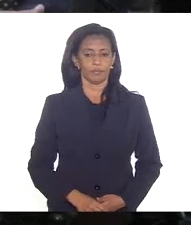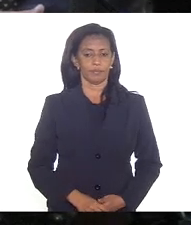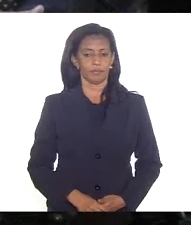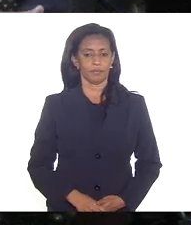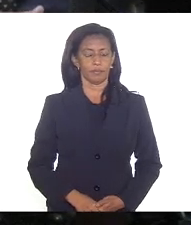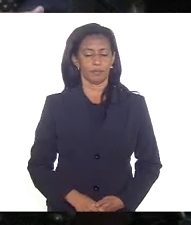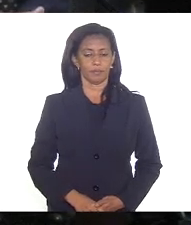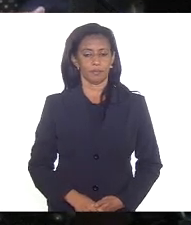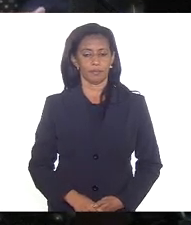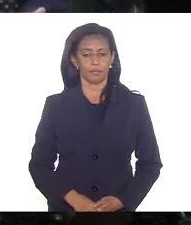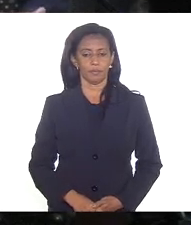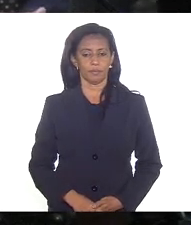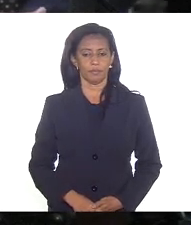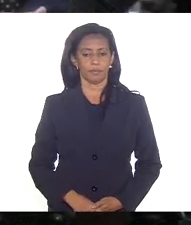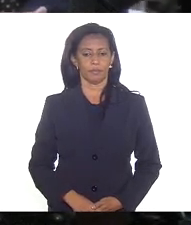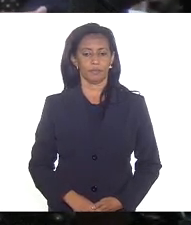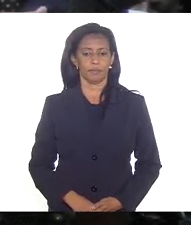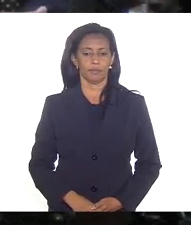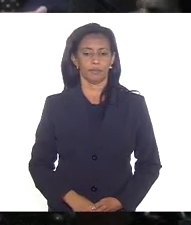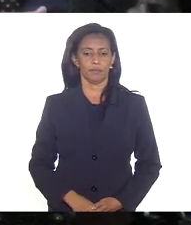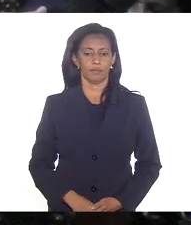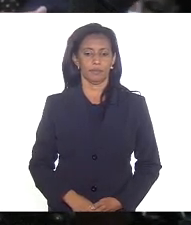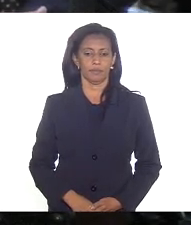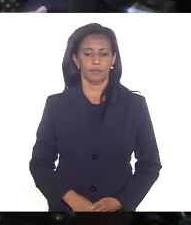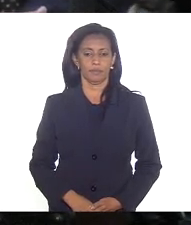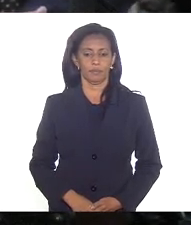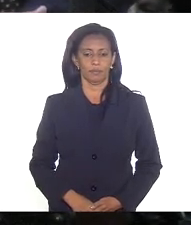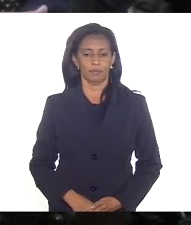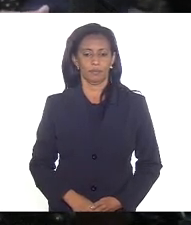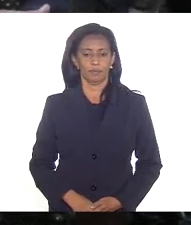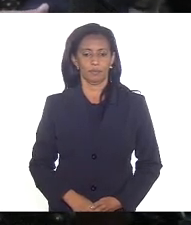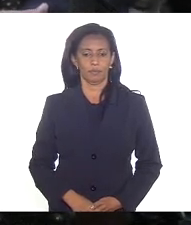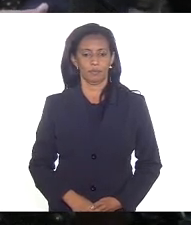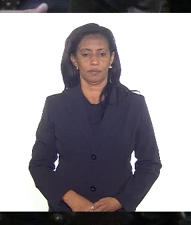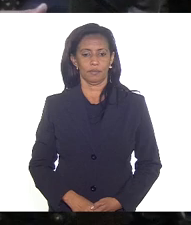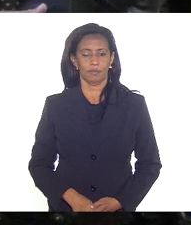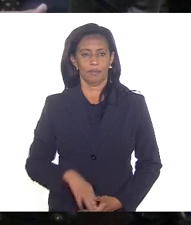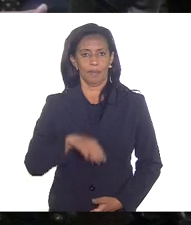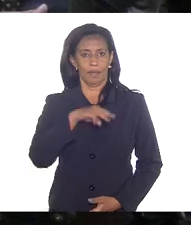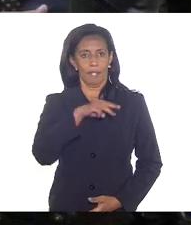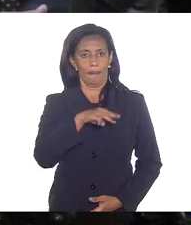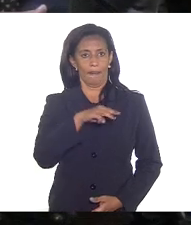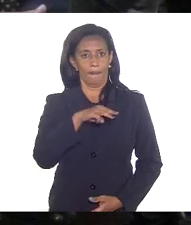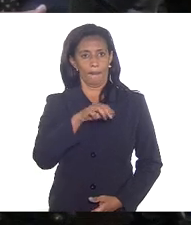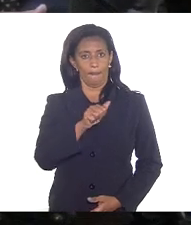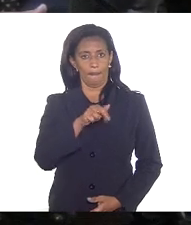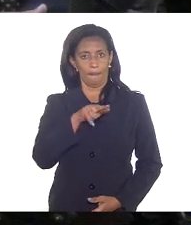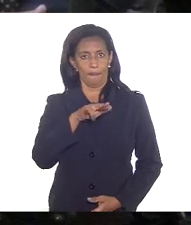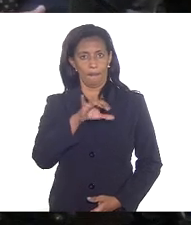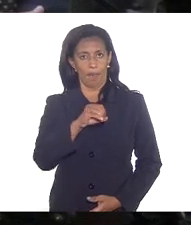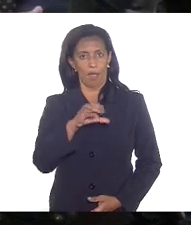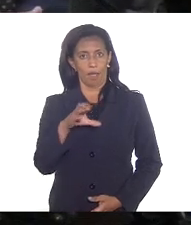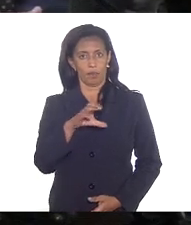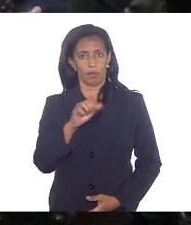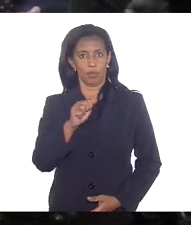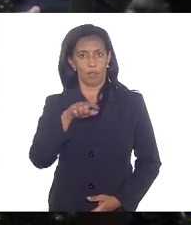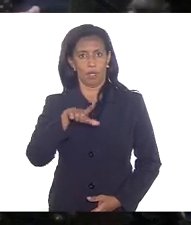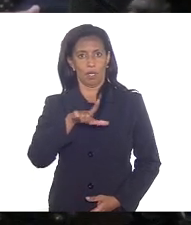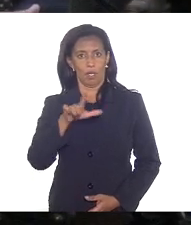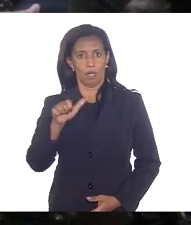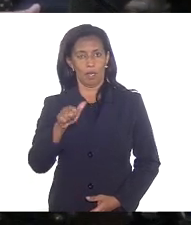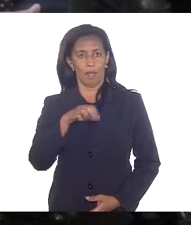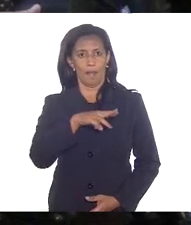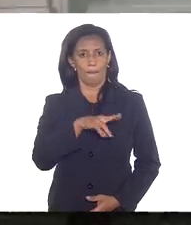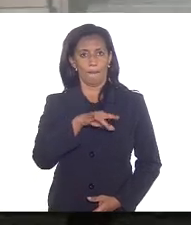Luiz Martins volta assim o resultado Márcio canela Deputado Márcio canela